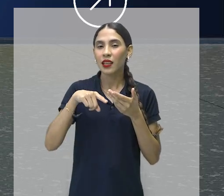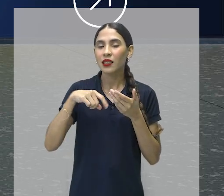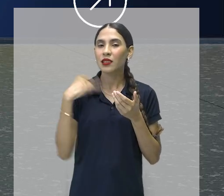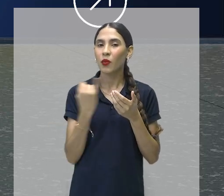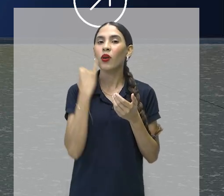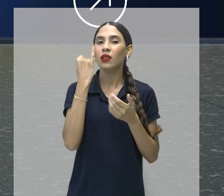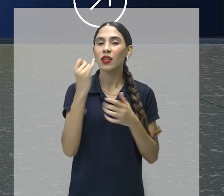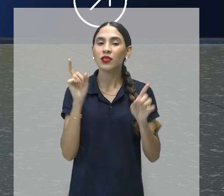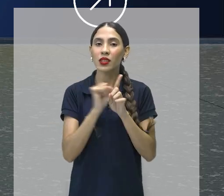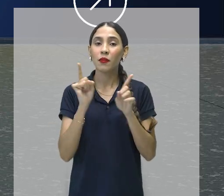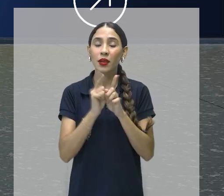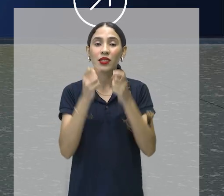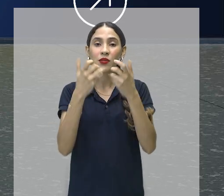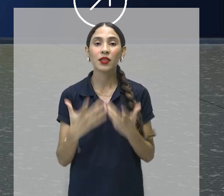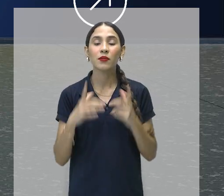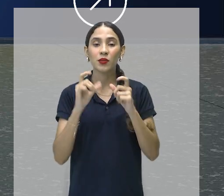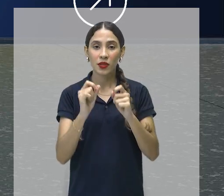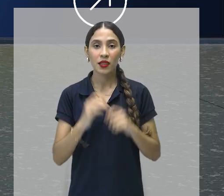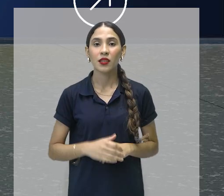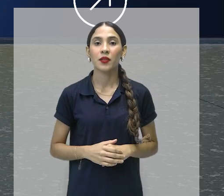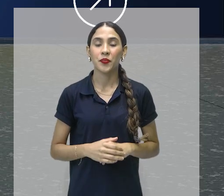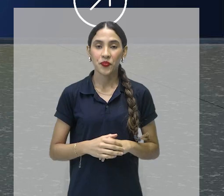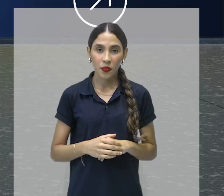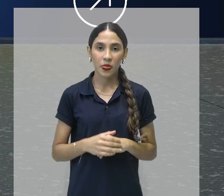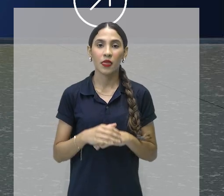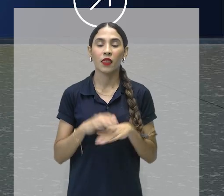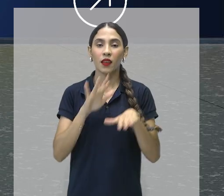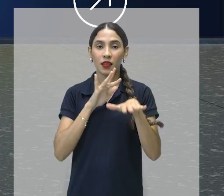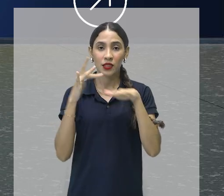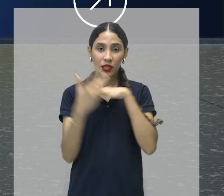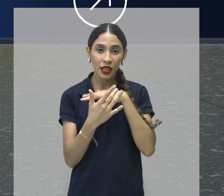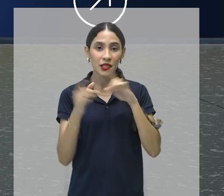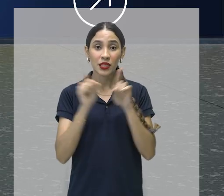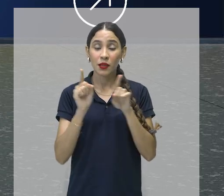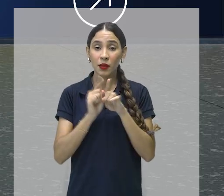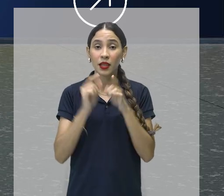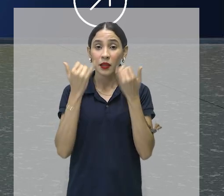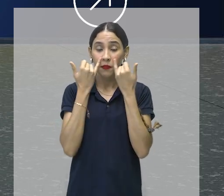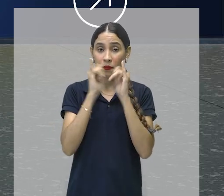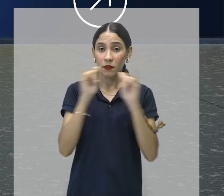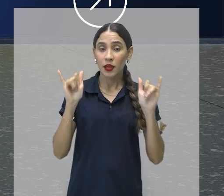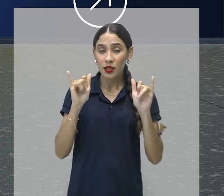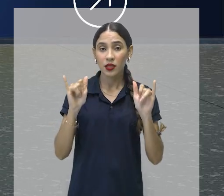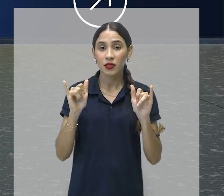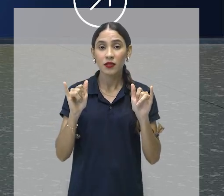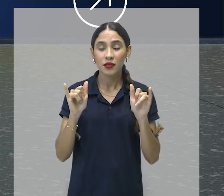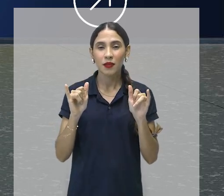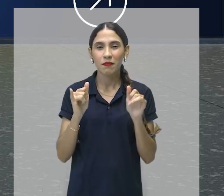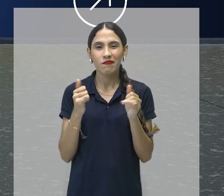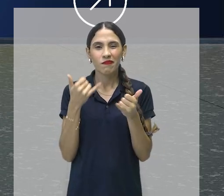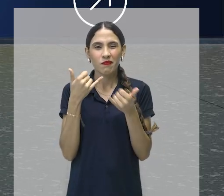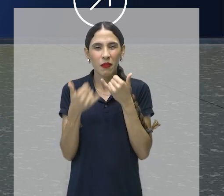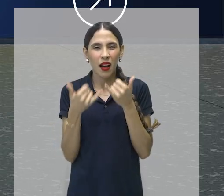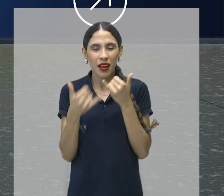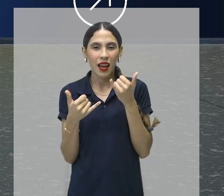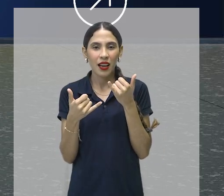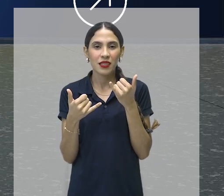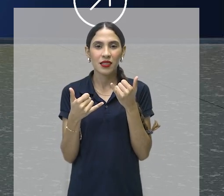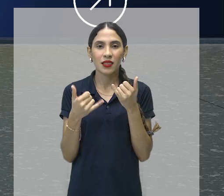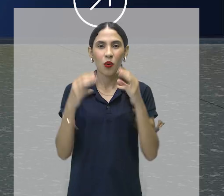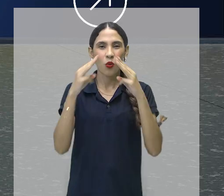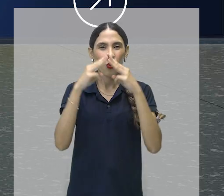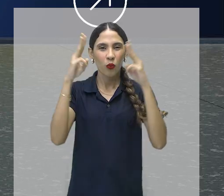ponto central quando falamos dessa questão das redes e das mídias. Afinal, é como se fosse